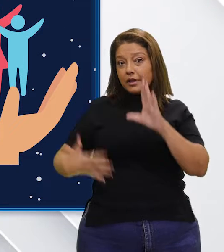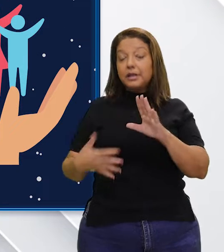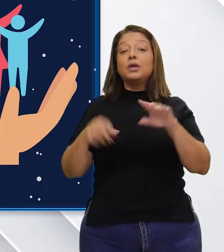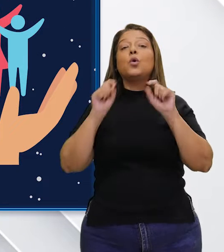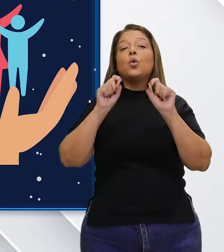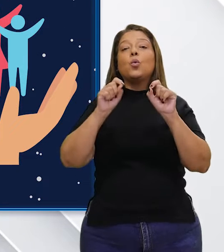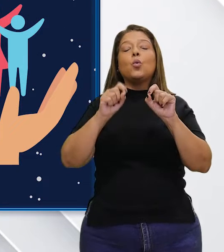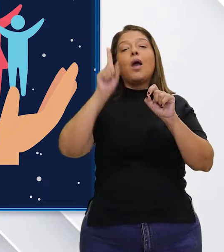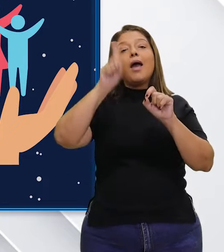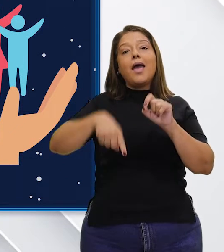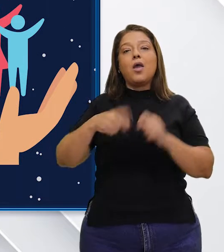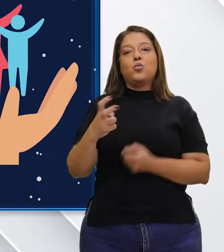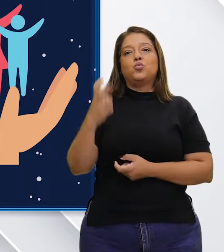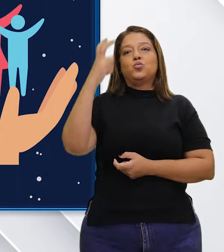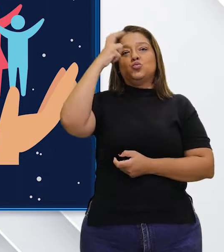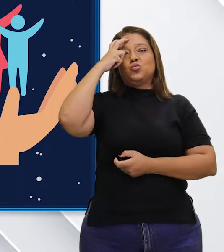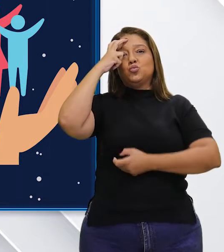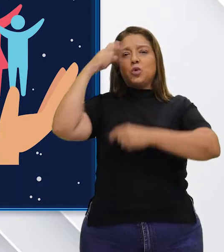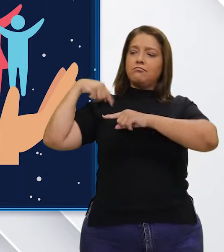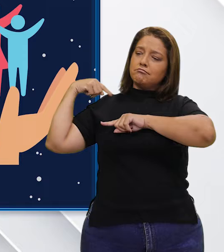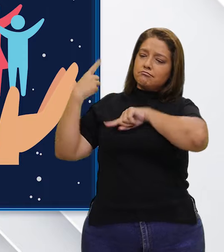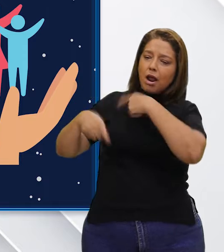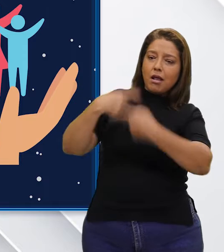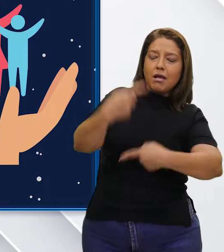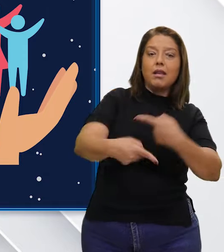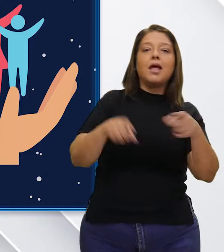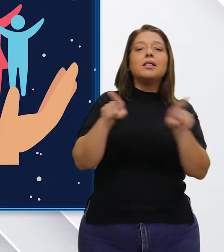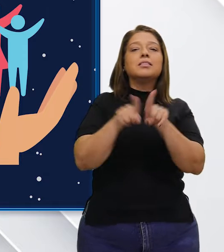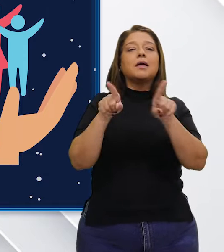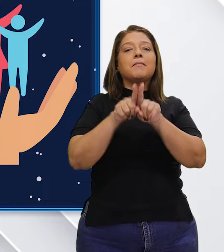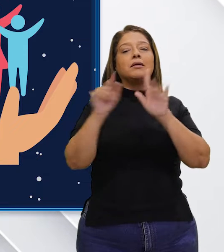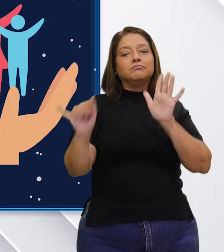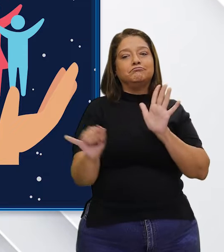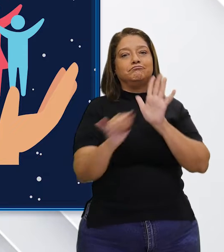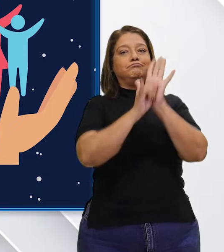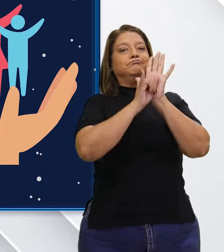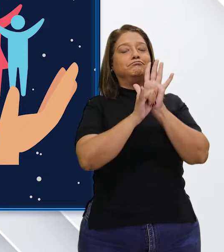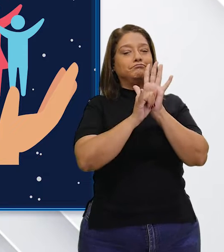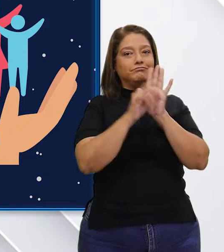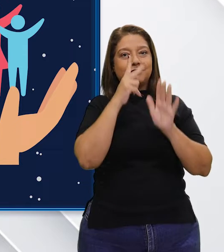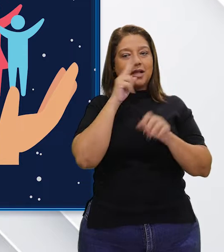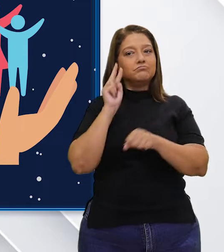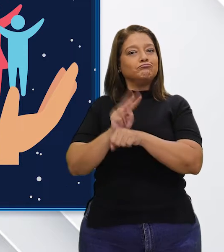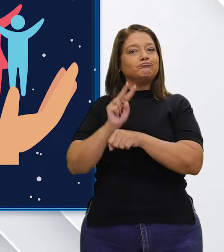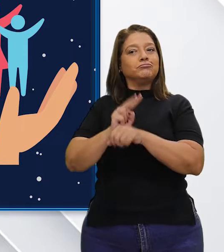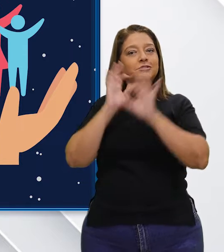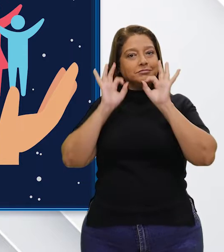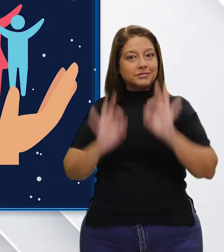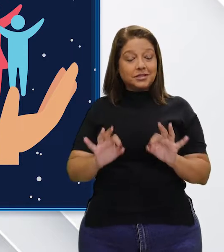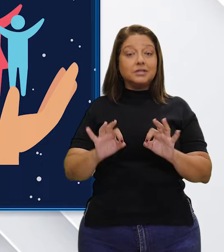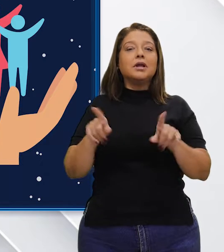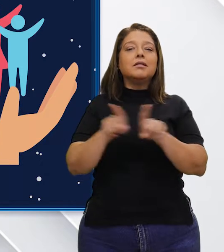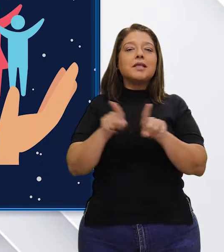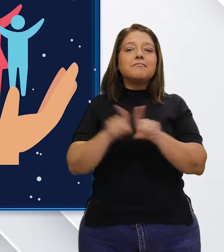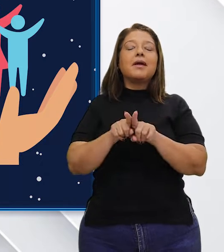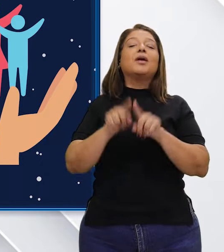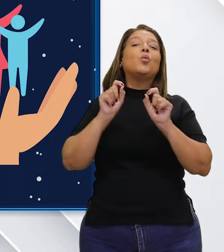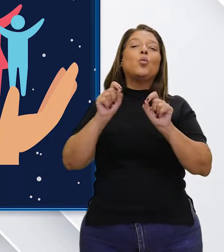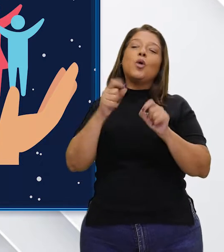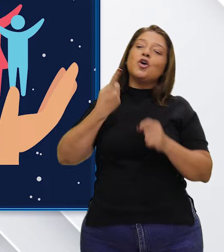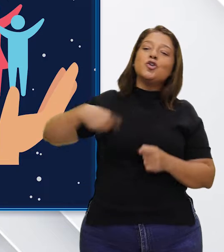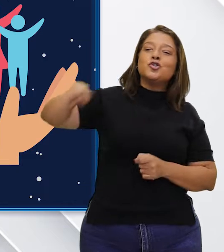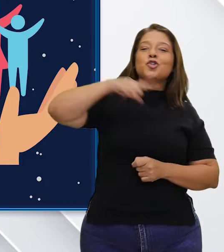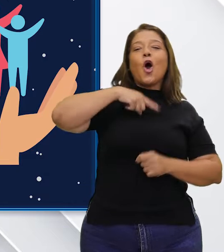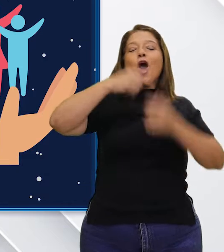característica é a transmissão cultural e preservação da identidade. Além de entreter,